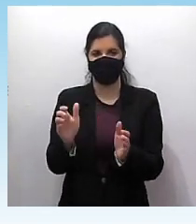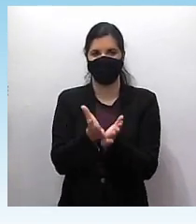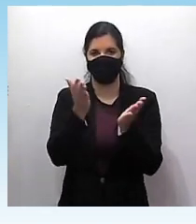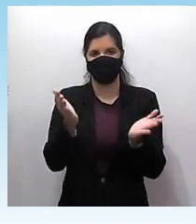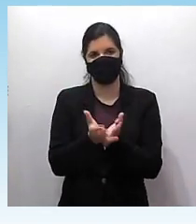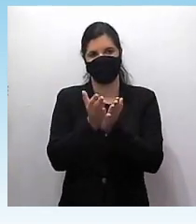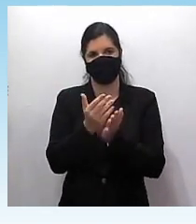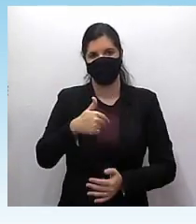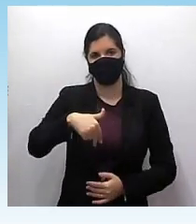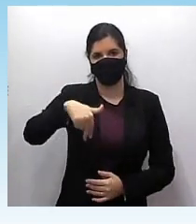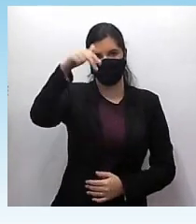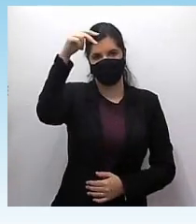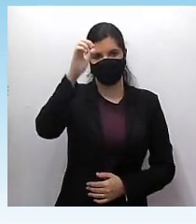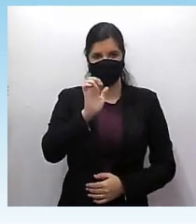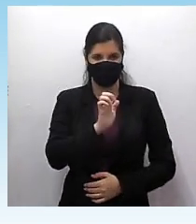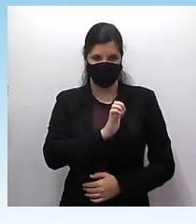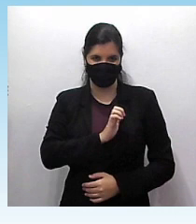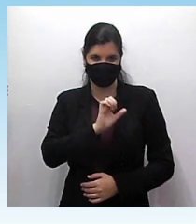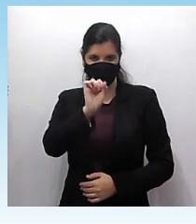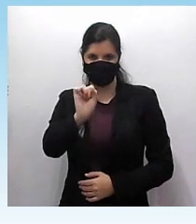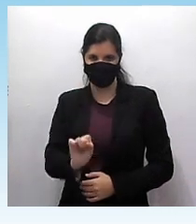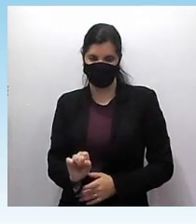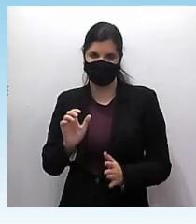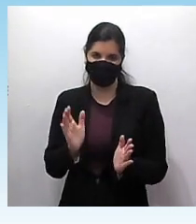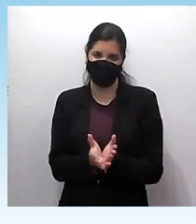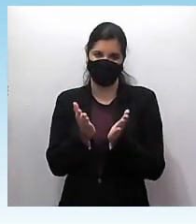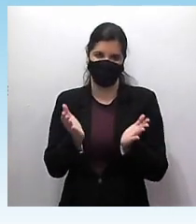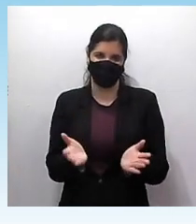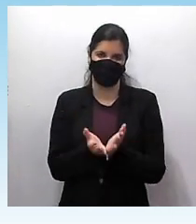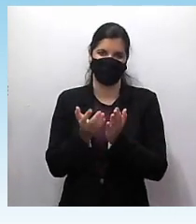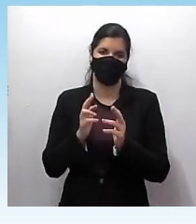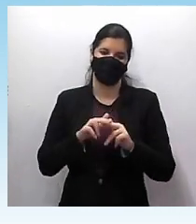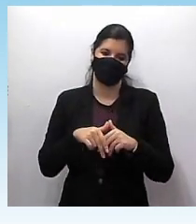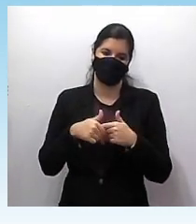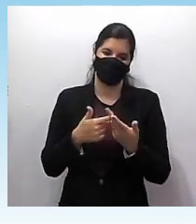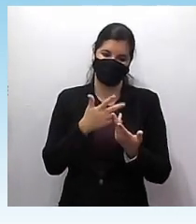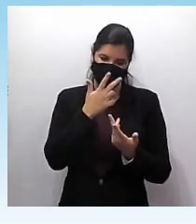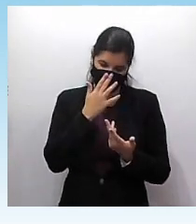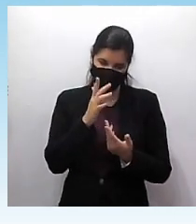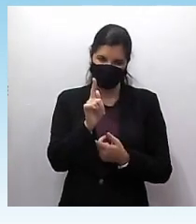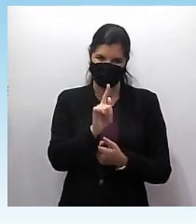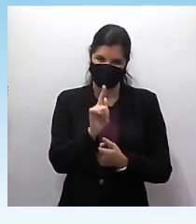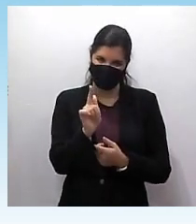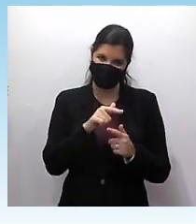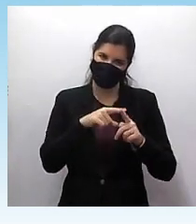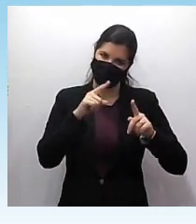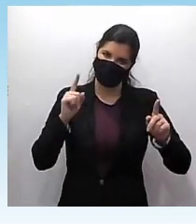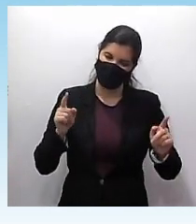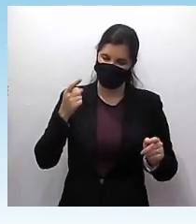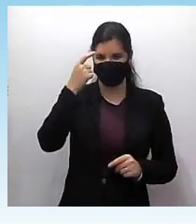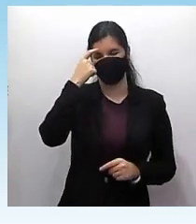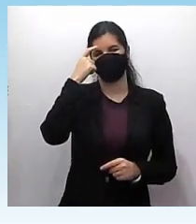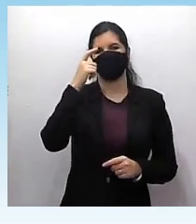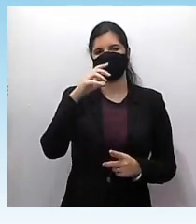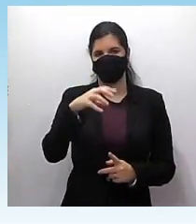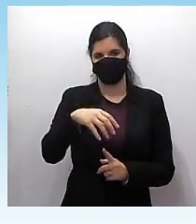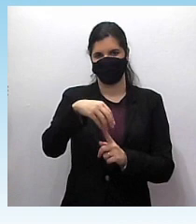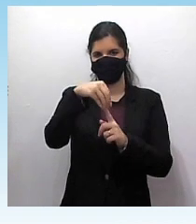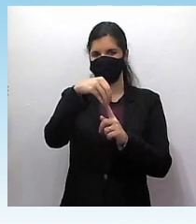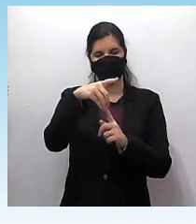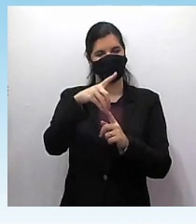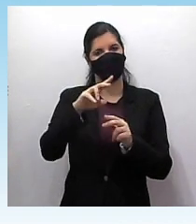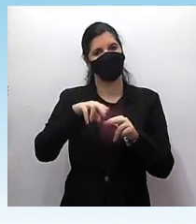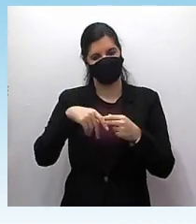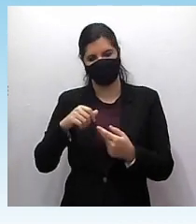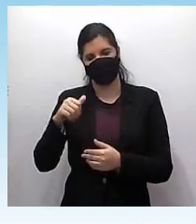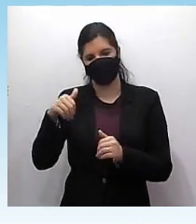do mundo é rico, né? Então essa classificação tem um quê geográfico, mas não pode ser considerado único por causa da Austrália e